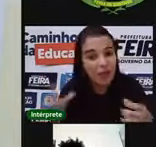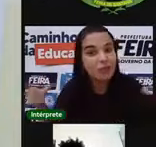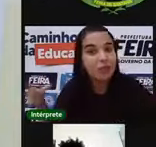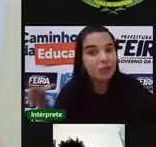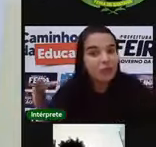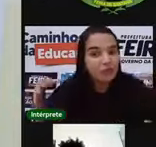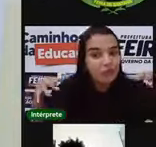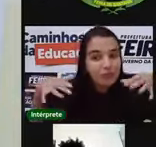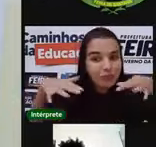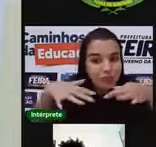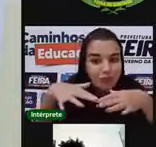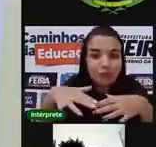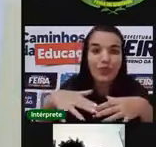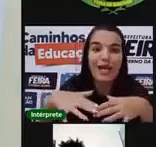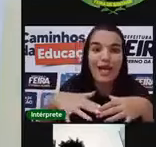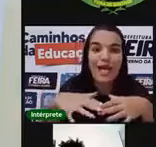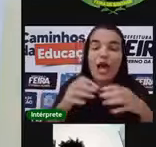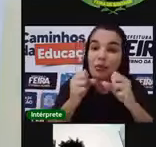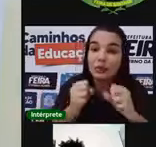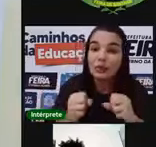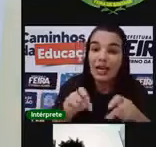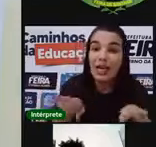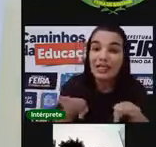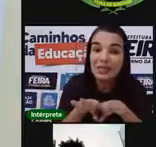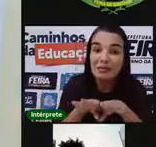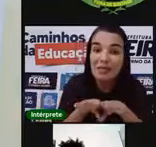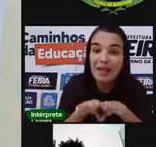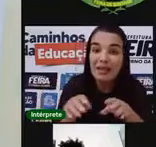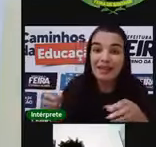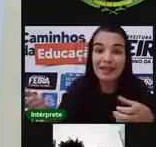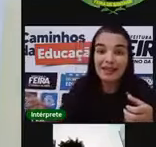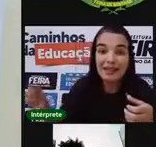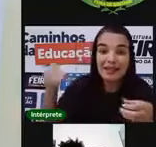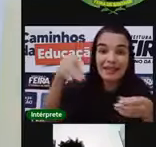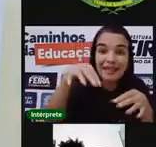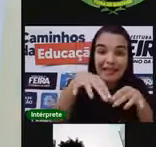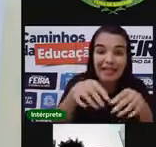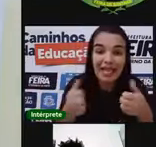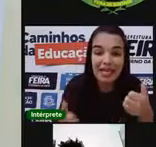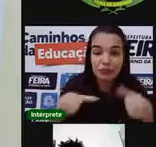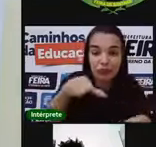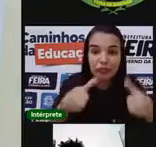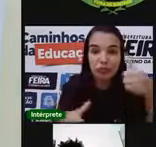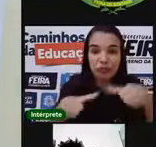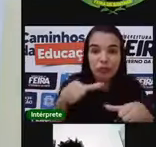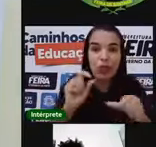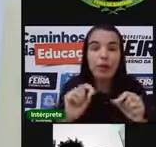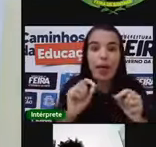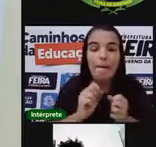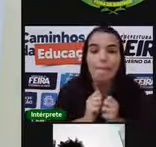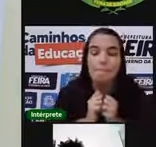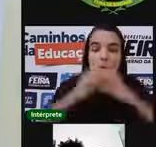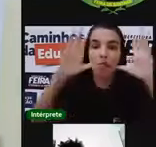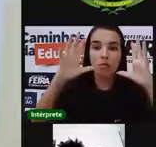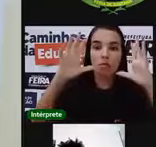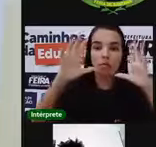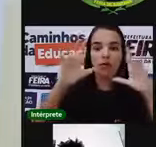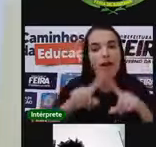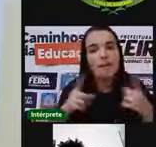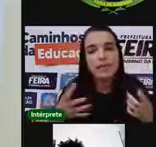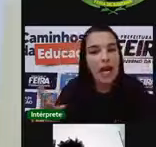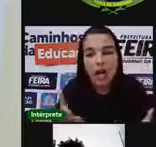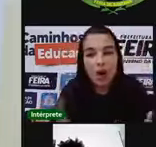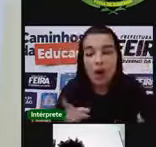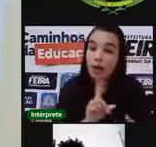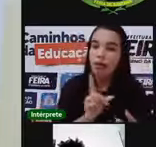trouxe. E podia trazer várias outras, inclusive química, com a composição da bomba de Hiroshima e Nagasaki, mas não é esse o nosso foco aqui.